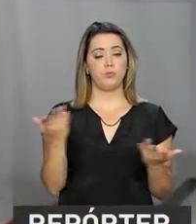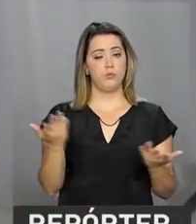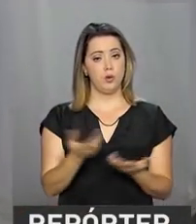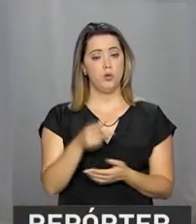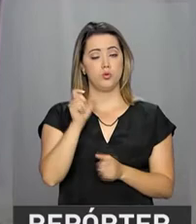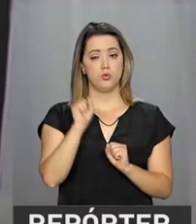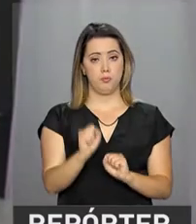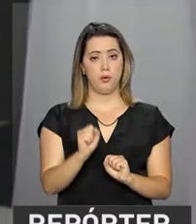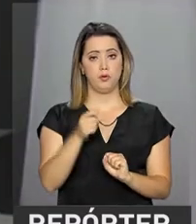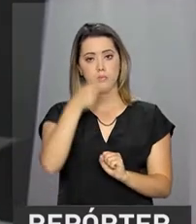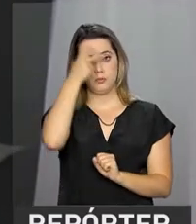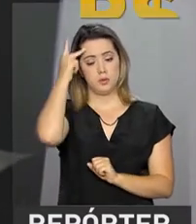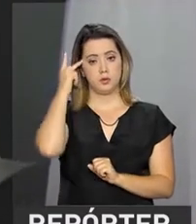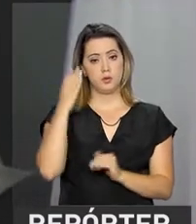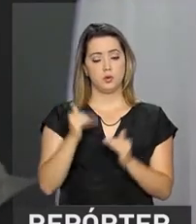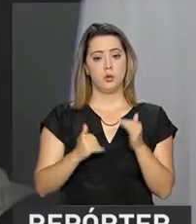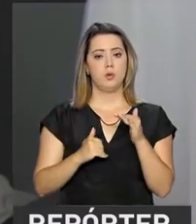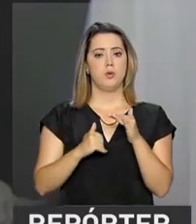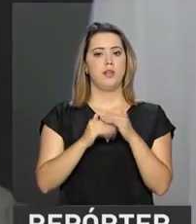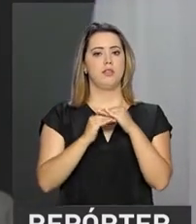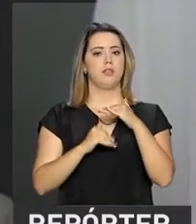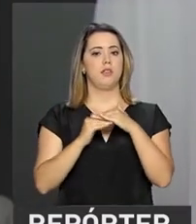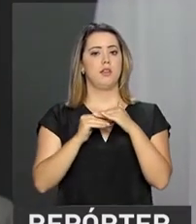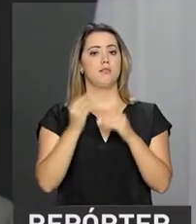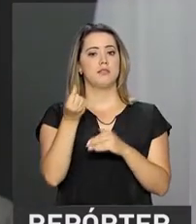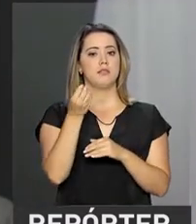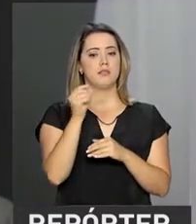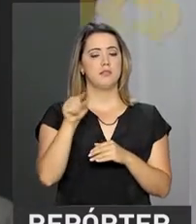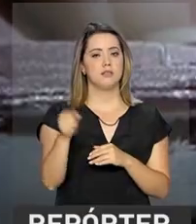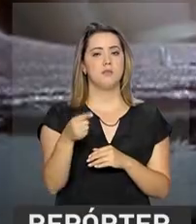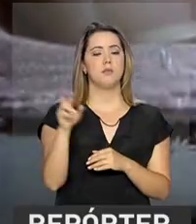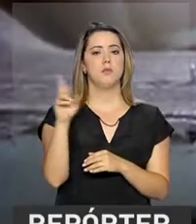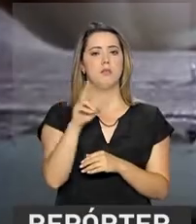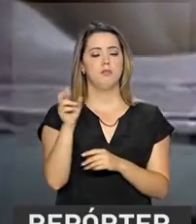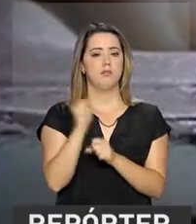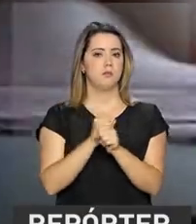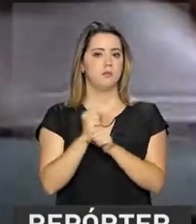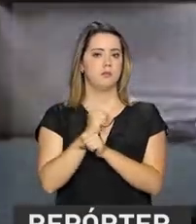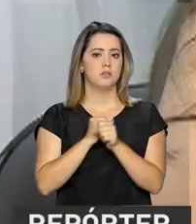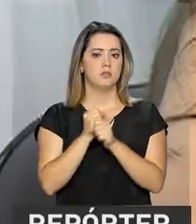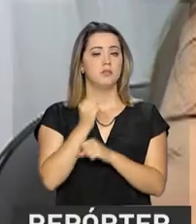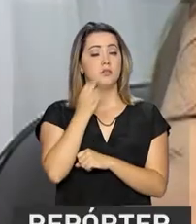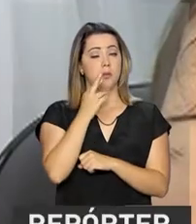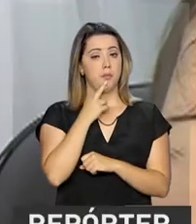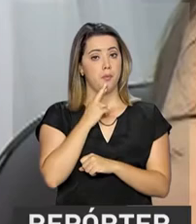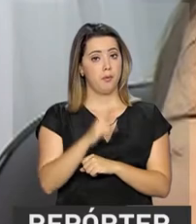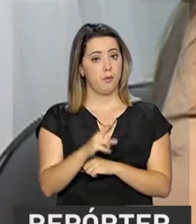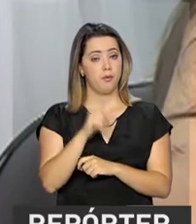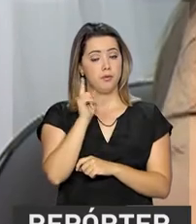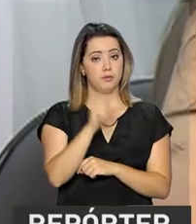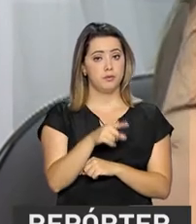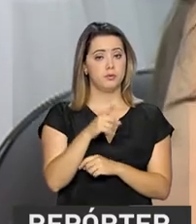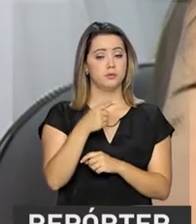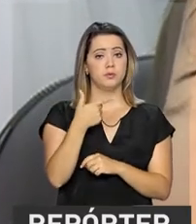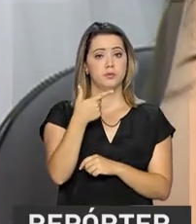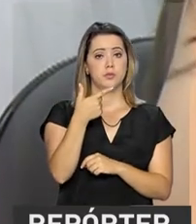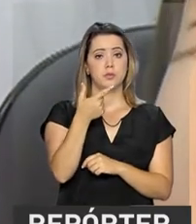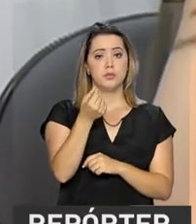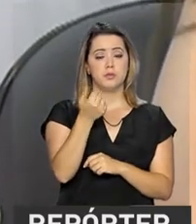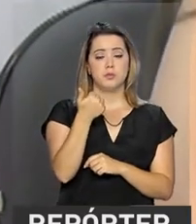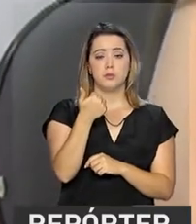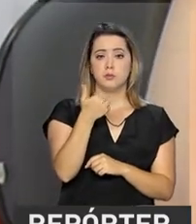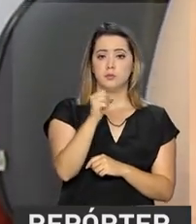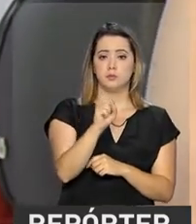quem tem faturamento até 60 mil reais por ano ea boa notícia é que a partir de 2018